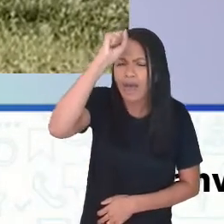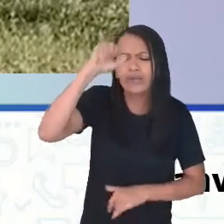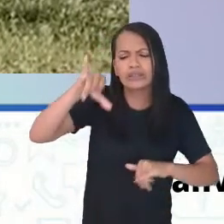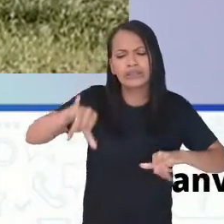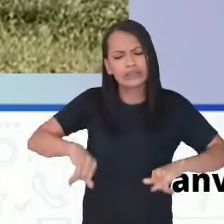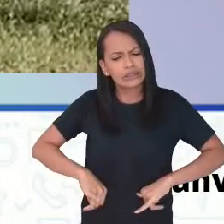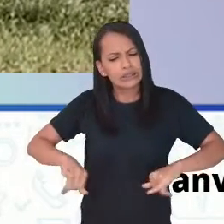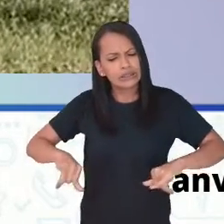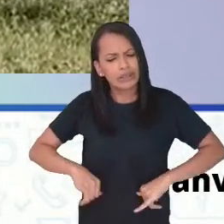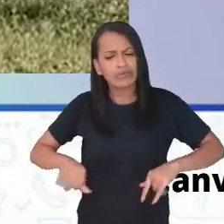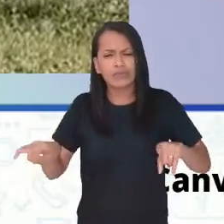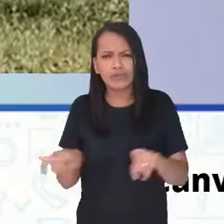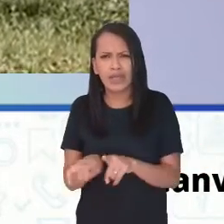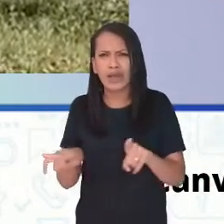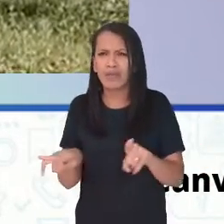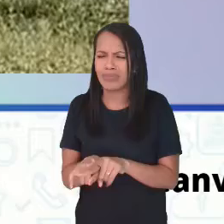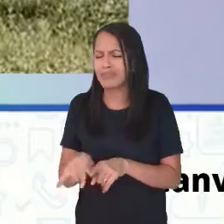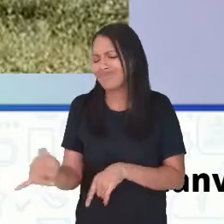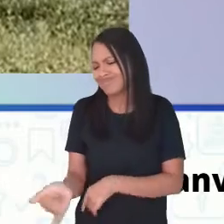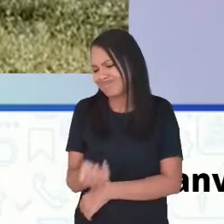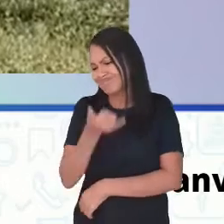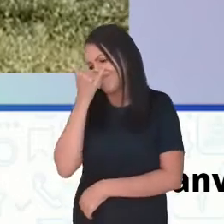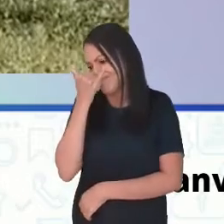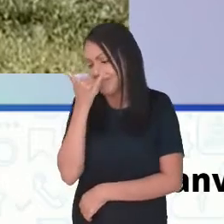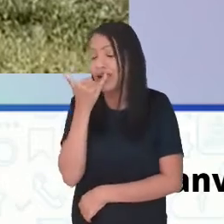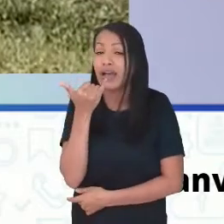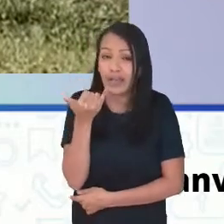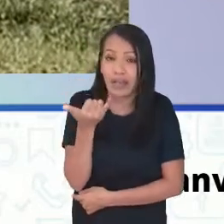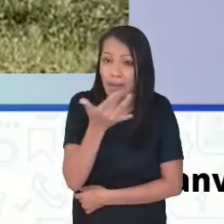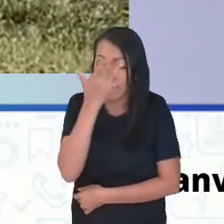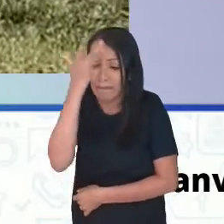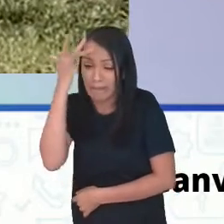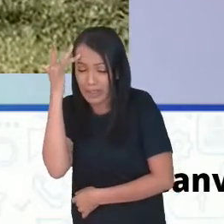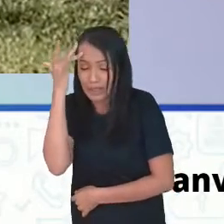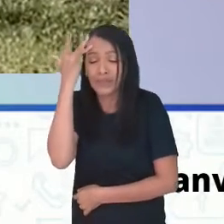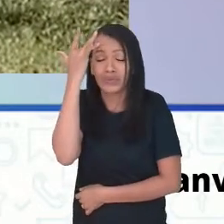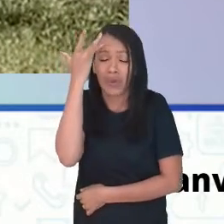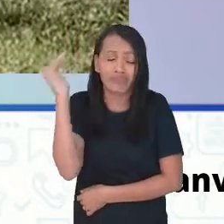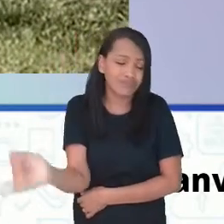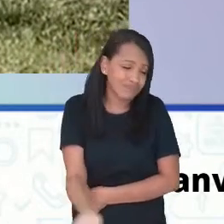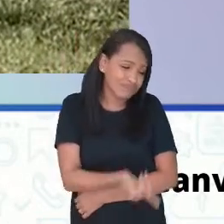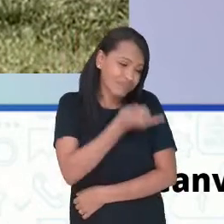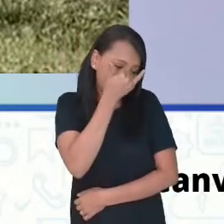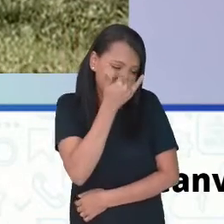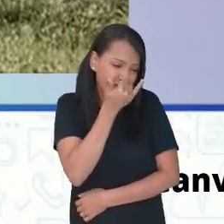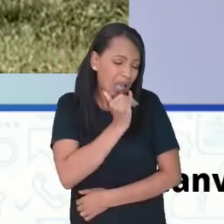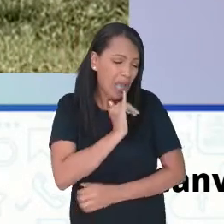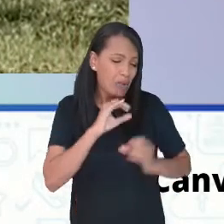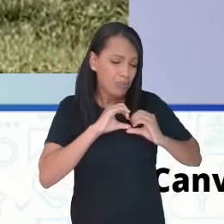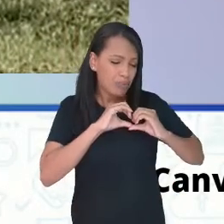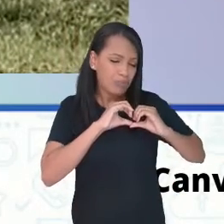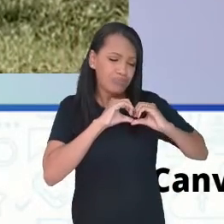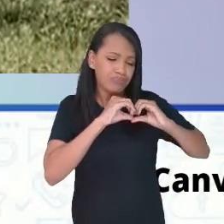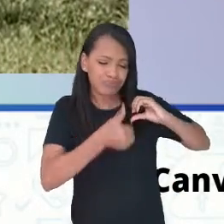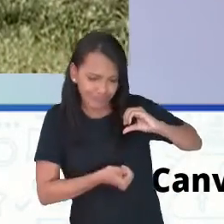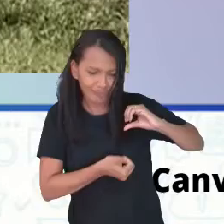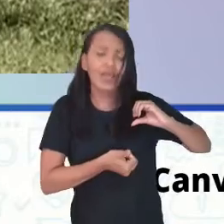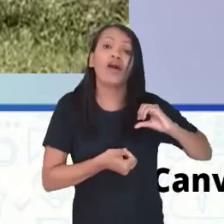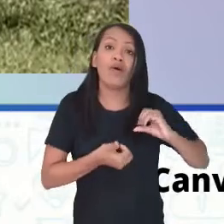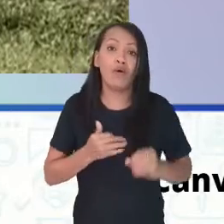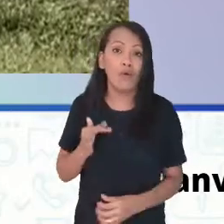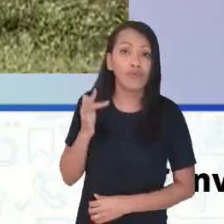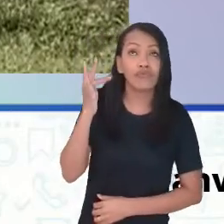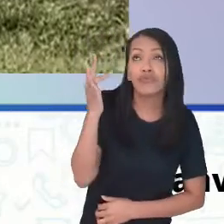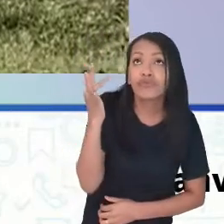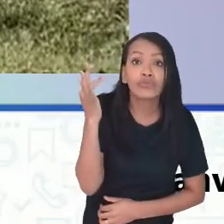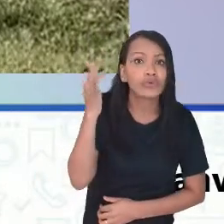com cada decepção, com cada vez que alguém lhe cortar o coração. O futuro é obscuro e é às vezes